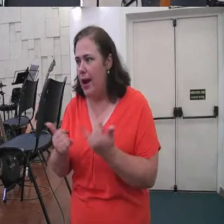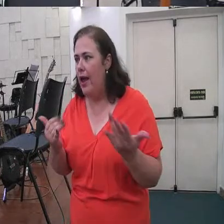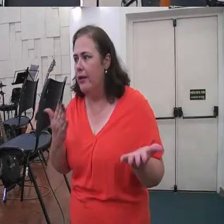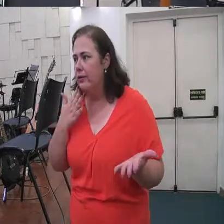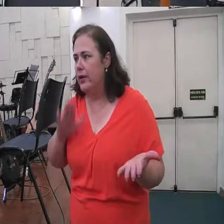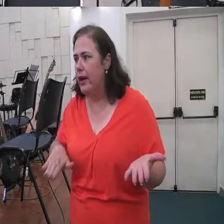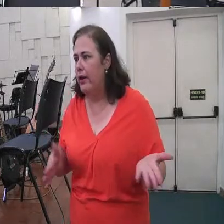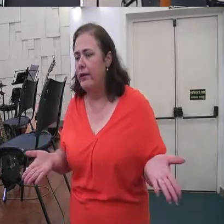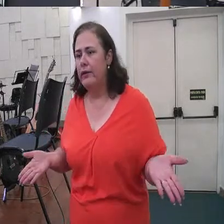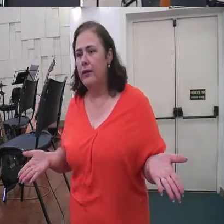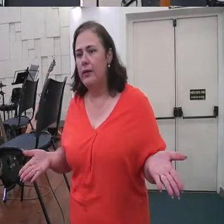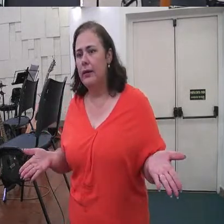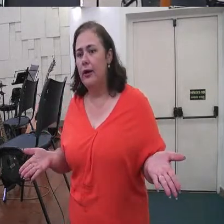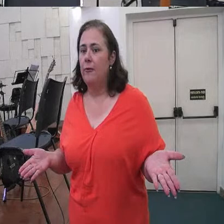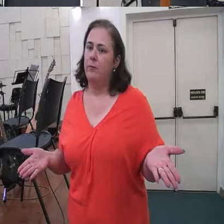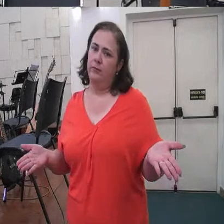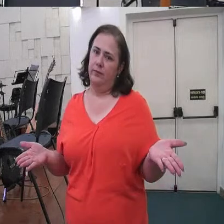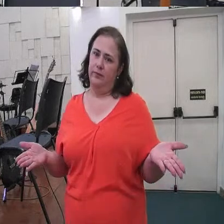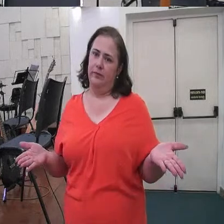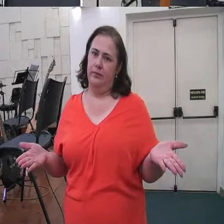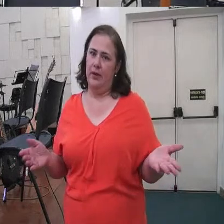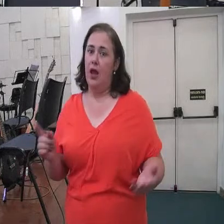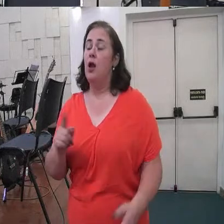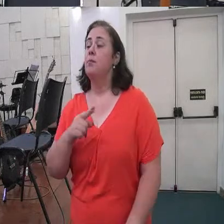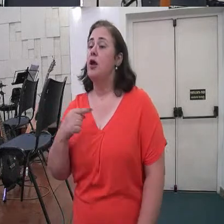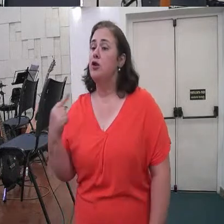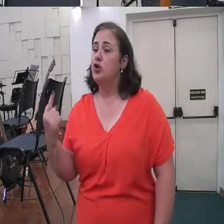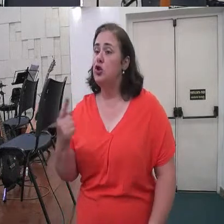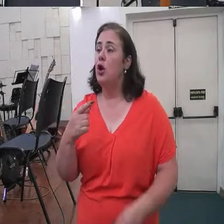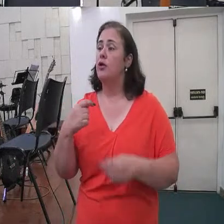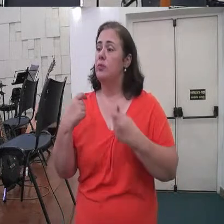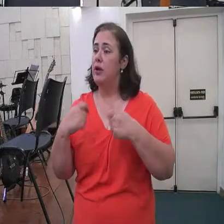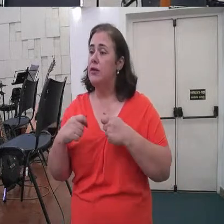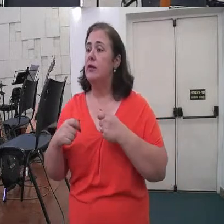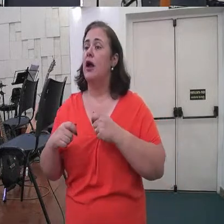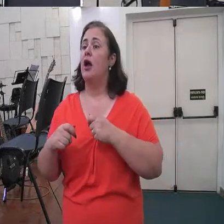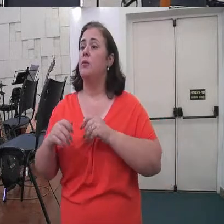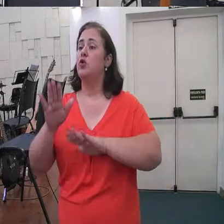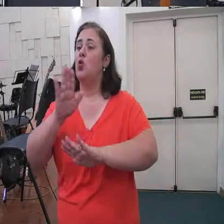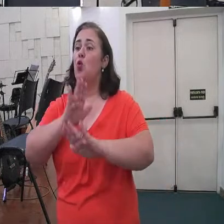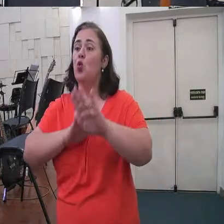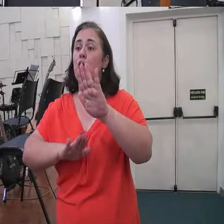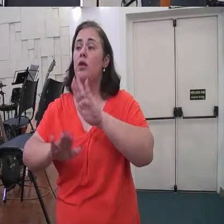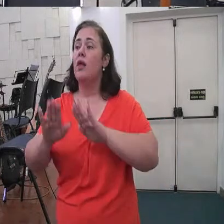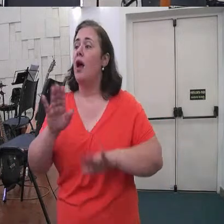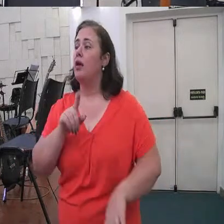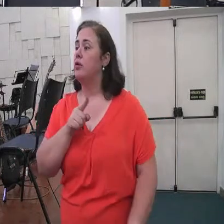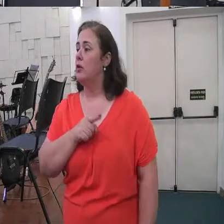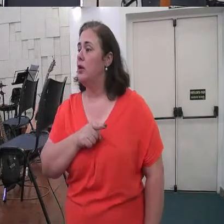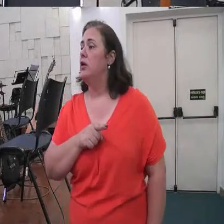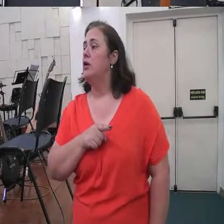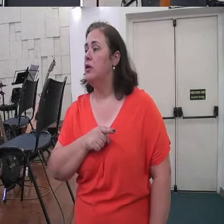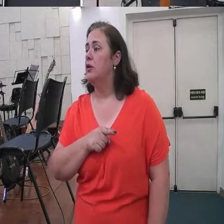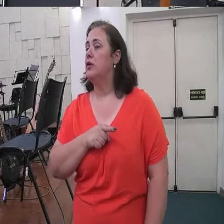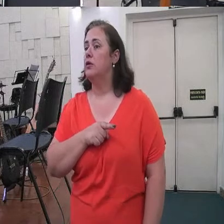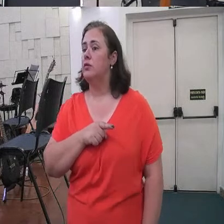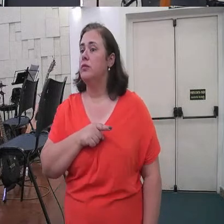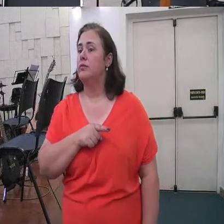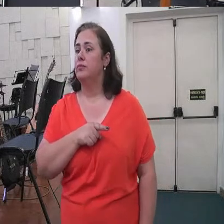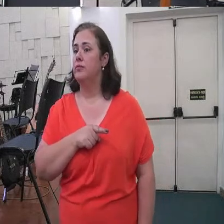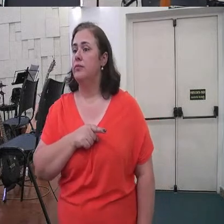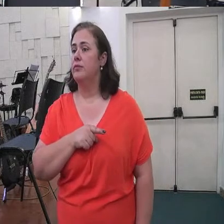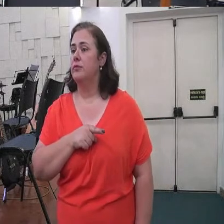Mas aí, nós tomamos conhecimento de que os personagens da palavra de Deus não tiveram esse tipo de fé. Era uma fé